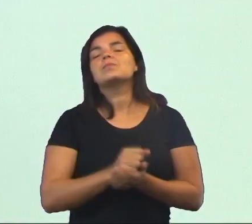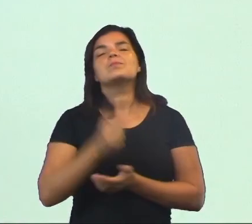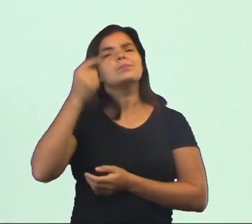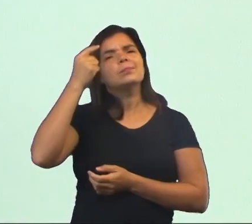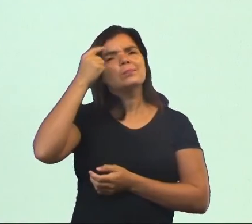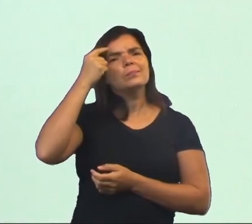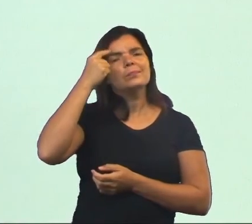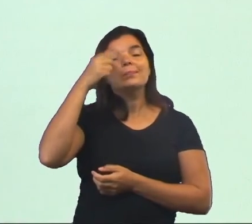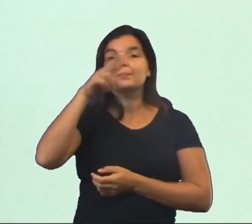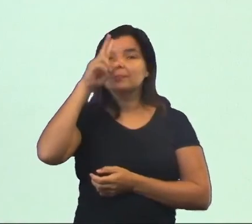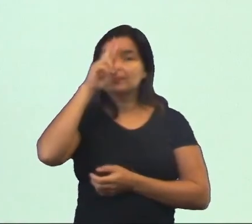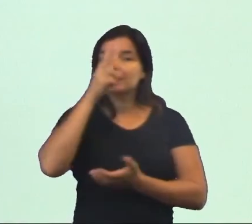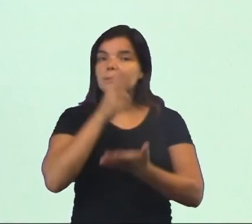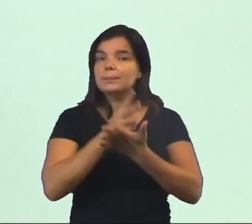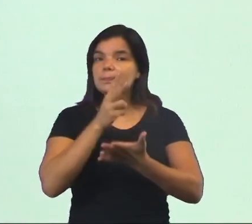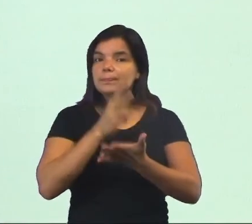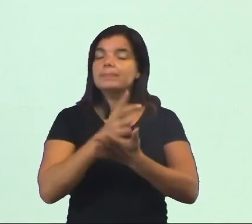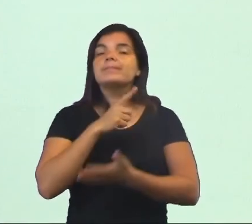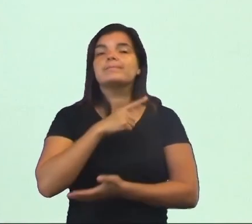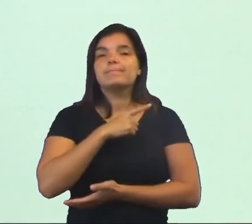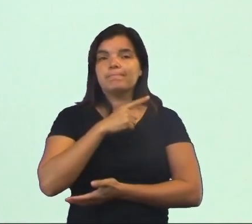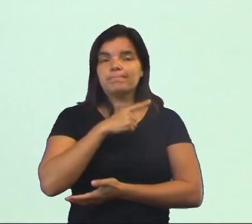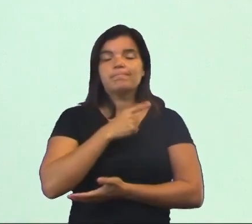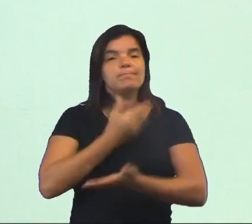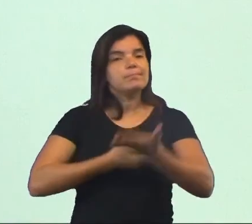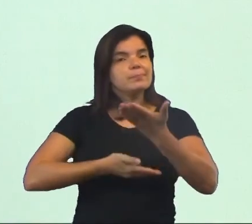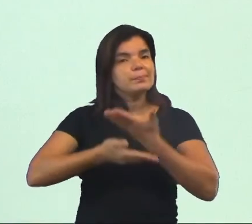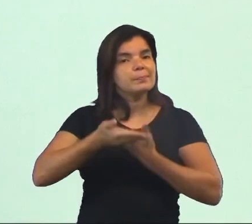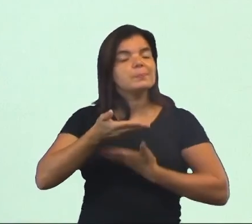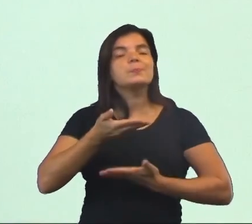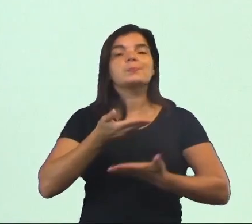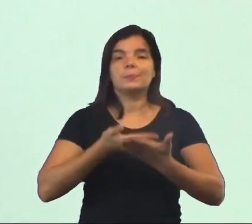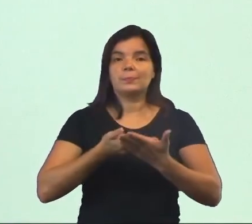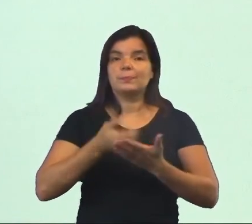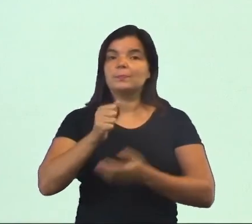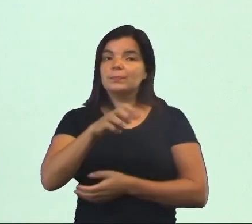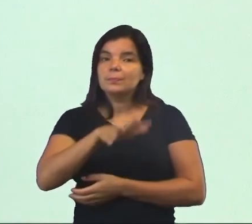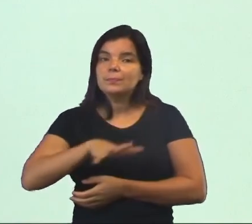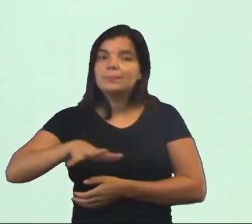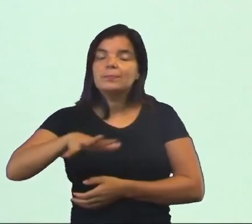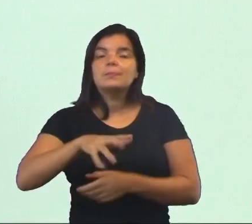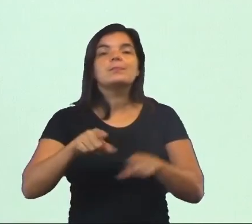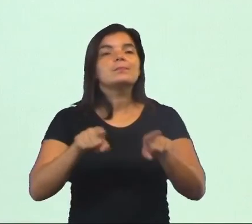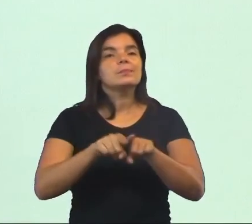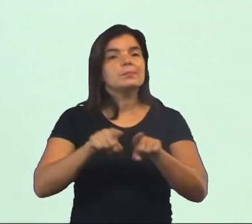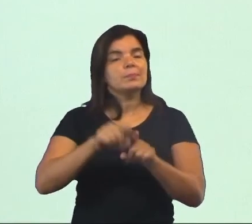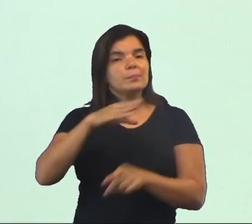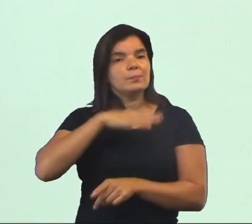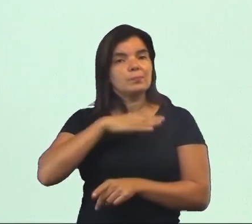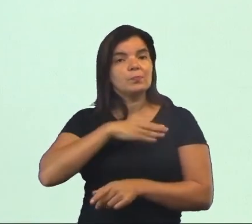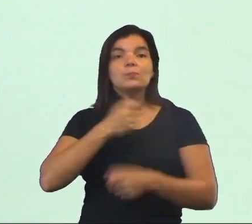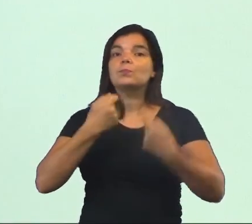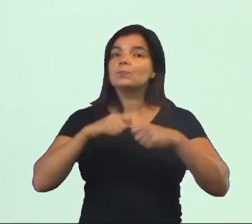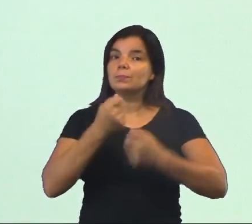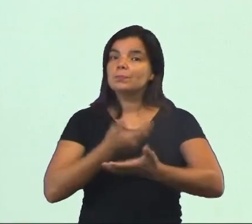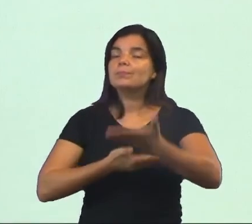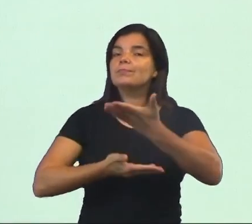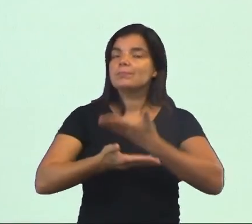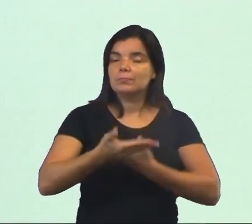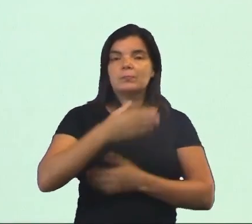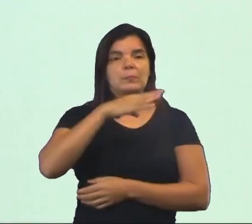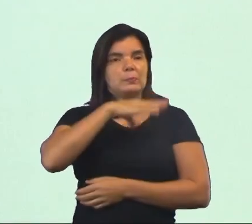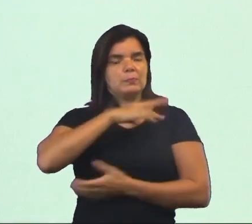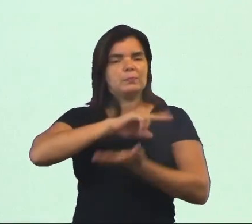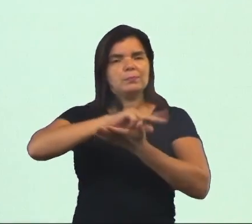reflexão. Lembrem-se sempre que há uma inter-relação, há uma relação entre campo e cidade. Um depende do outro. A cidade vai